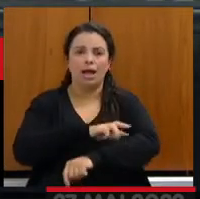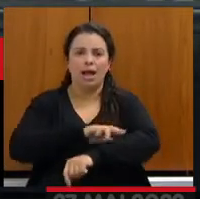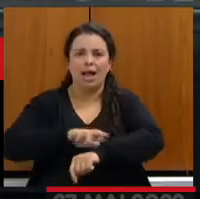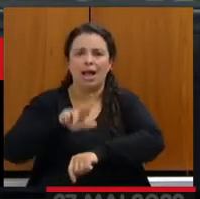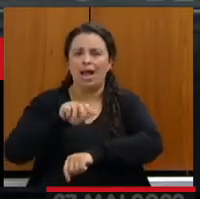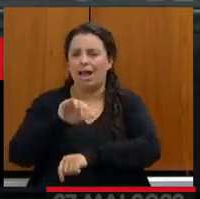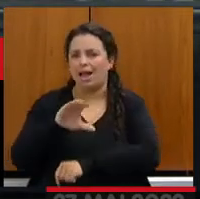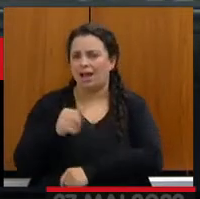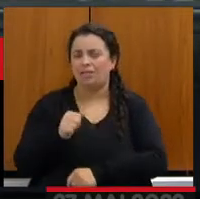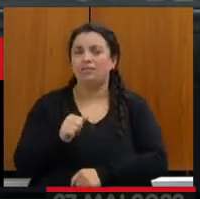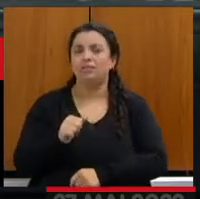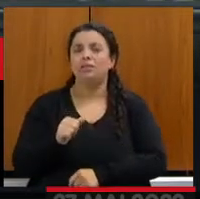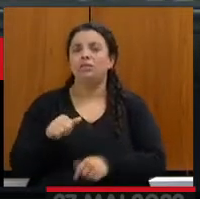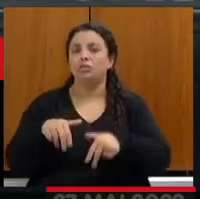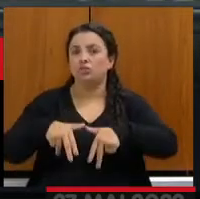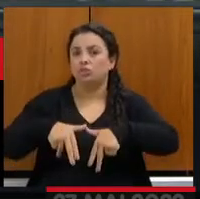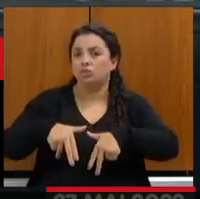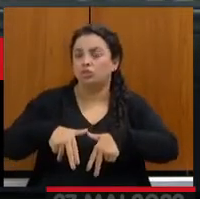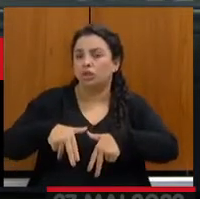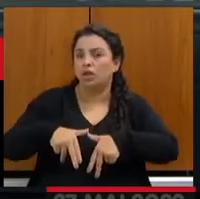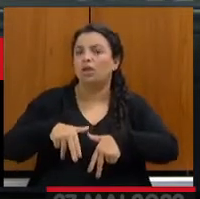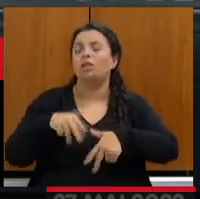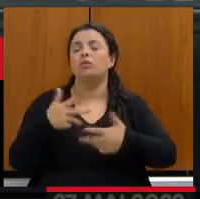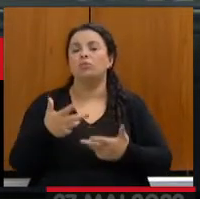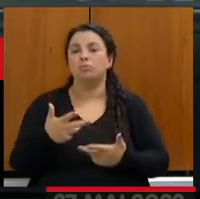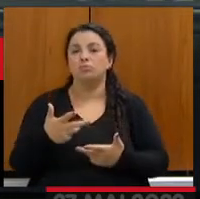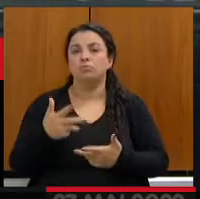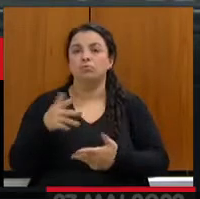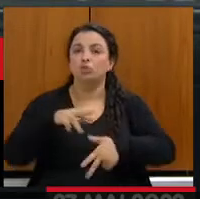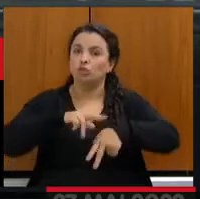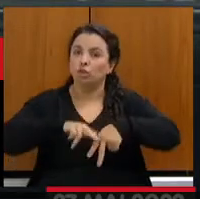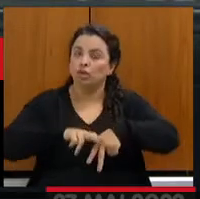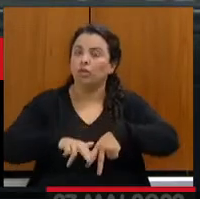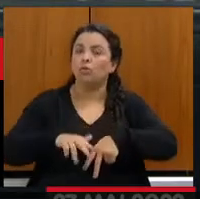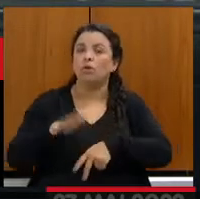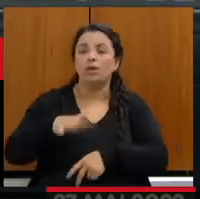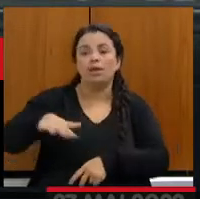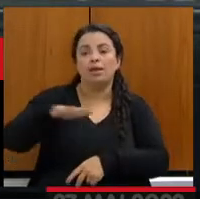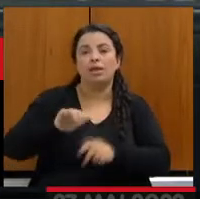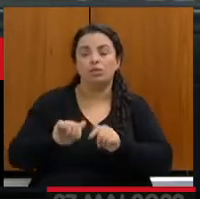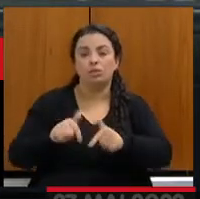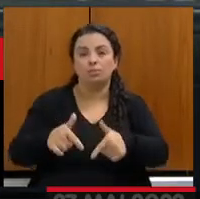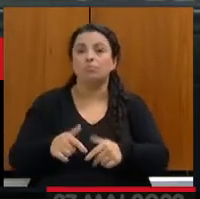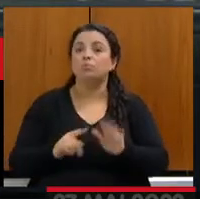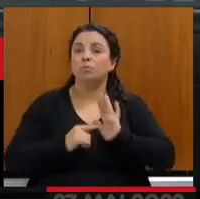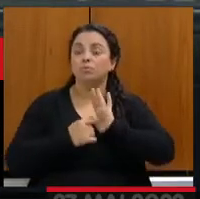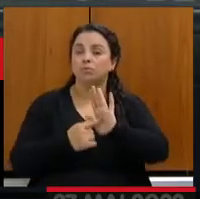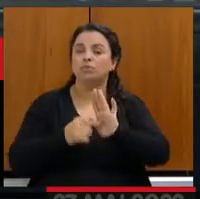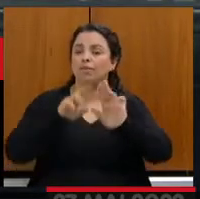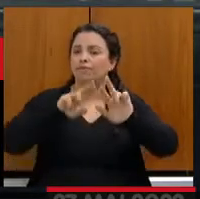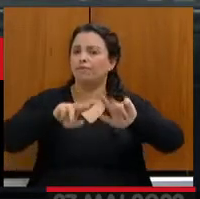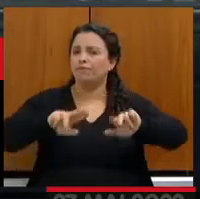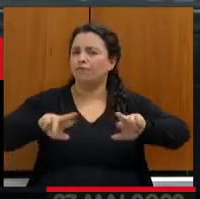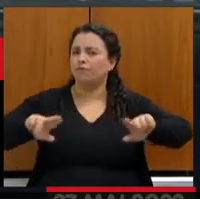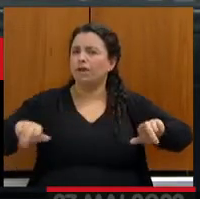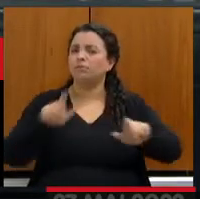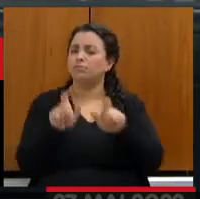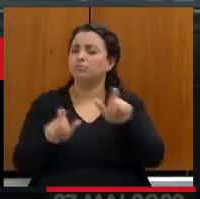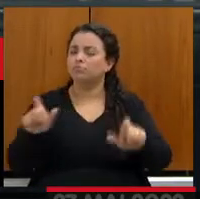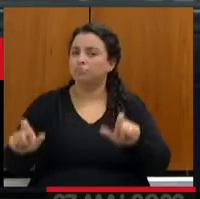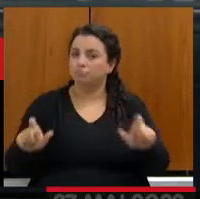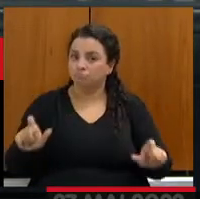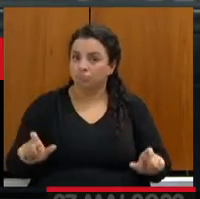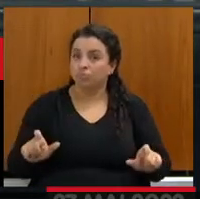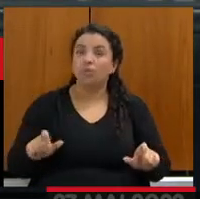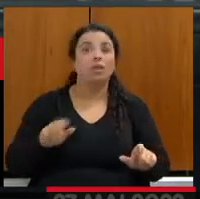faixa etária e de área de atuação de modo a refletir a diversidade das mulheres das diferentes regiões de